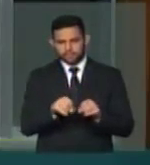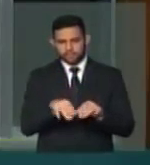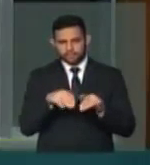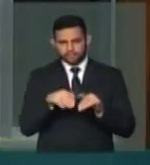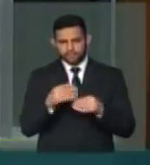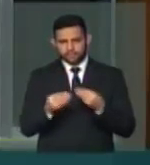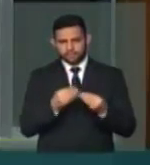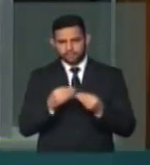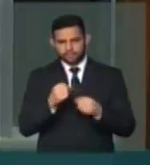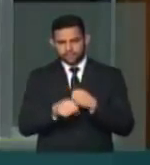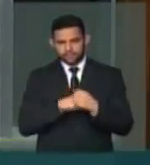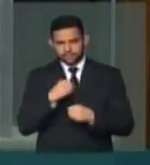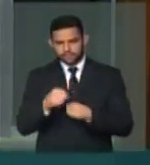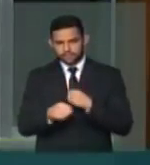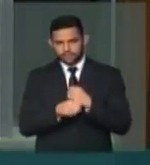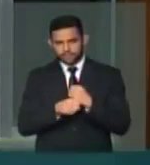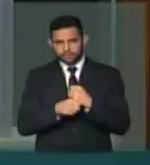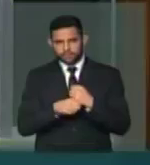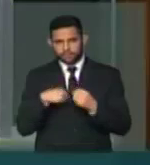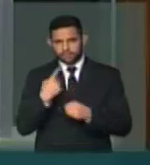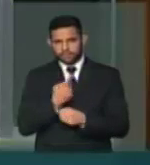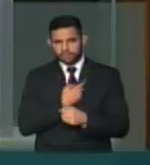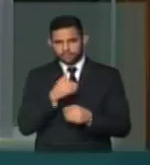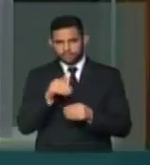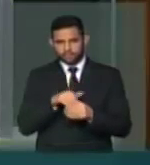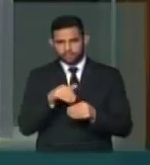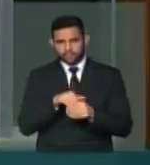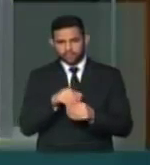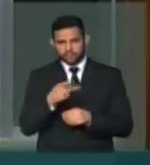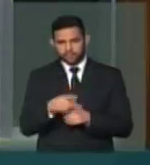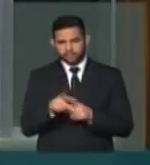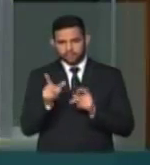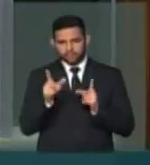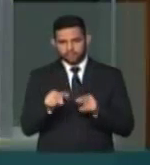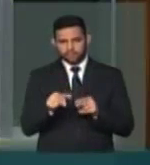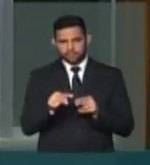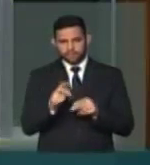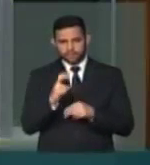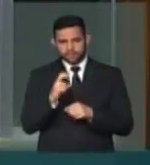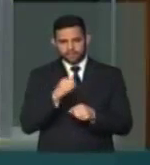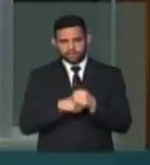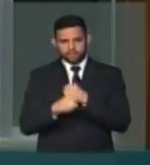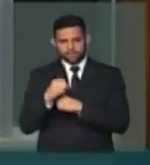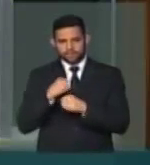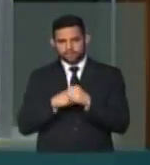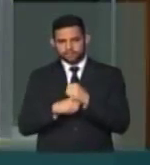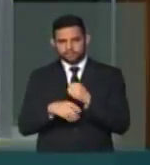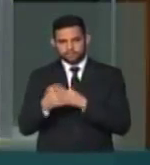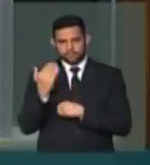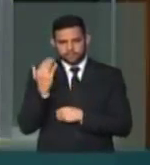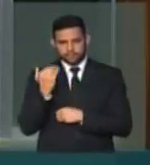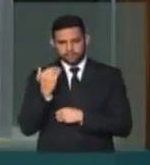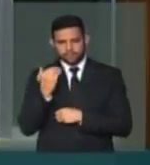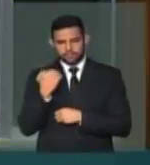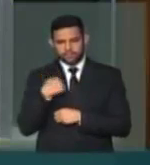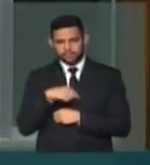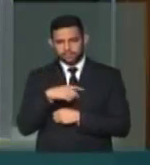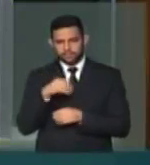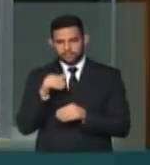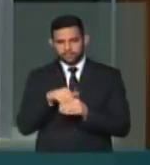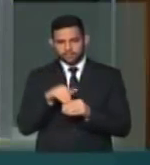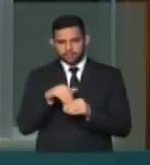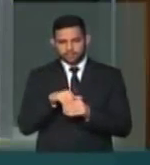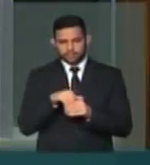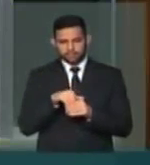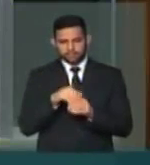como foi esse ano. O que nós estamos votando aqui foi igual a 5 anos do passado. E a